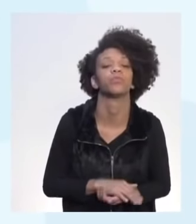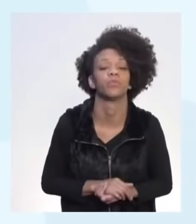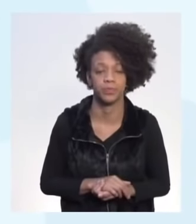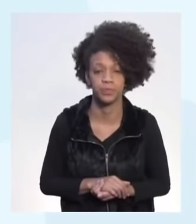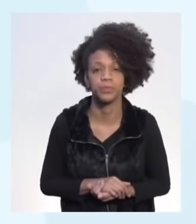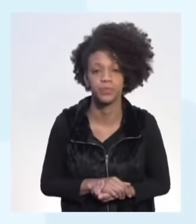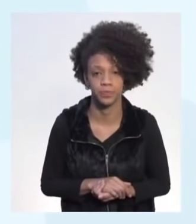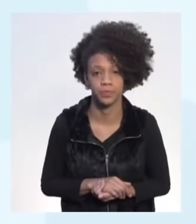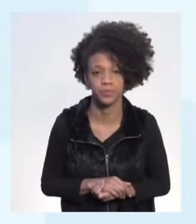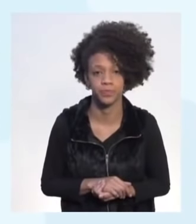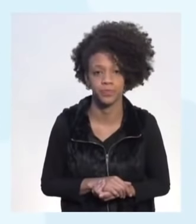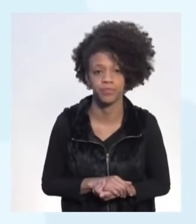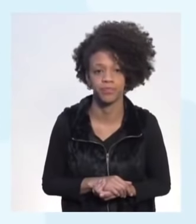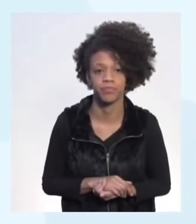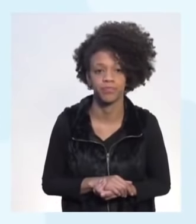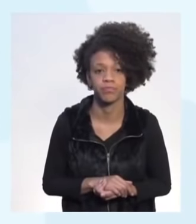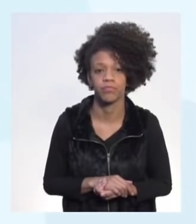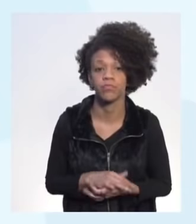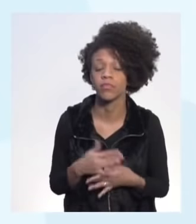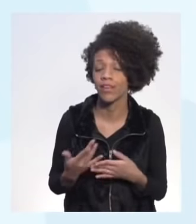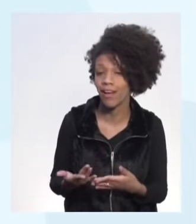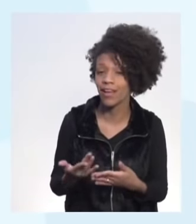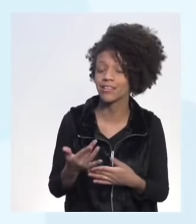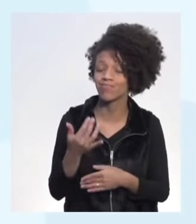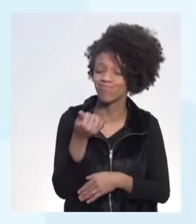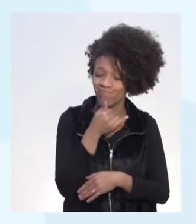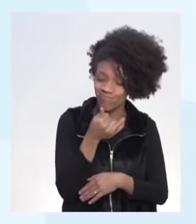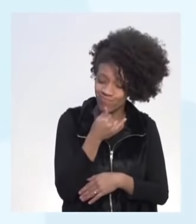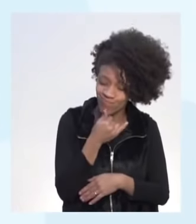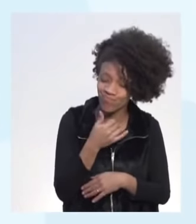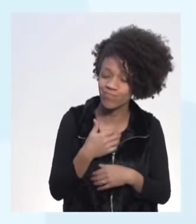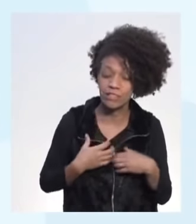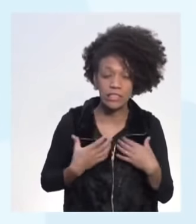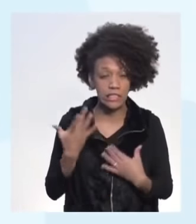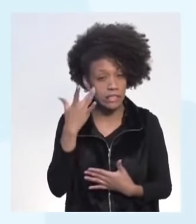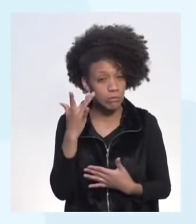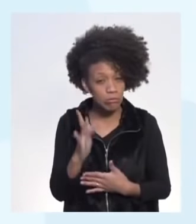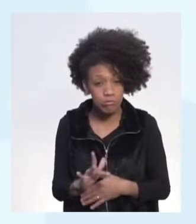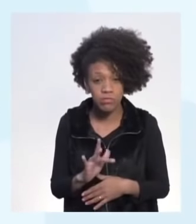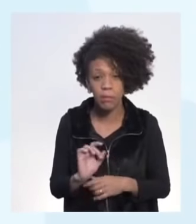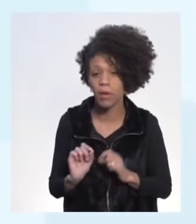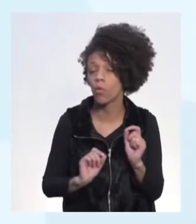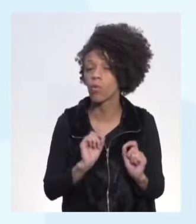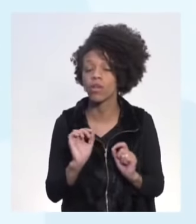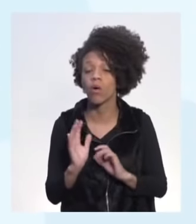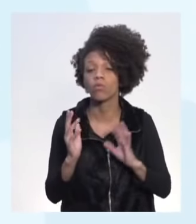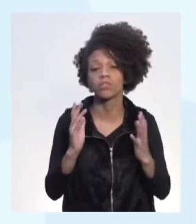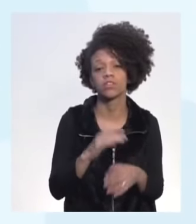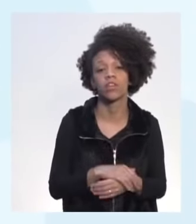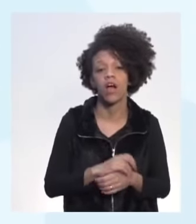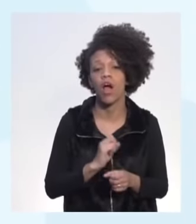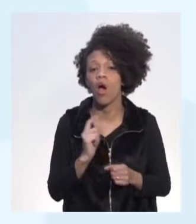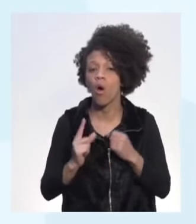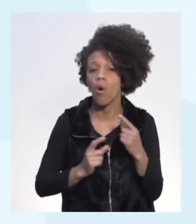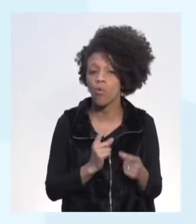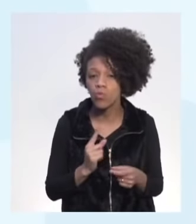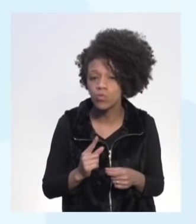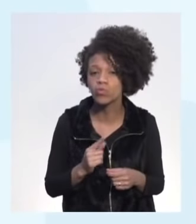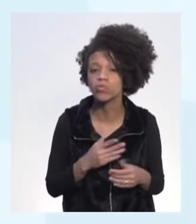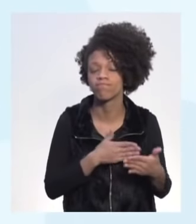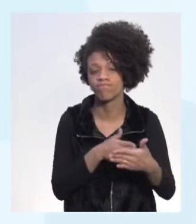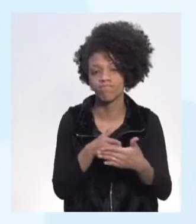principalmente nos espaços urbanos. Apesar de tanta tristeza e incertezas que o vírus vem causando, ocorreram alguns impactos positivos